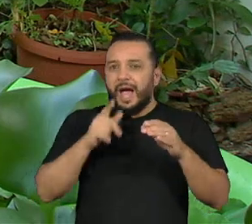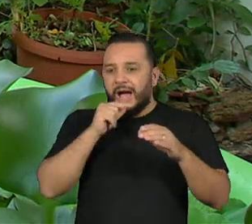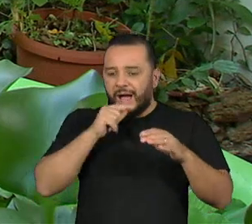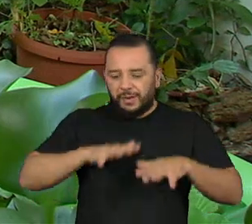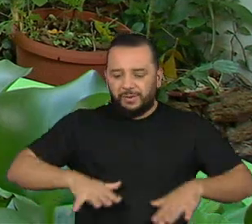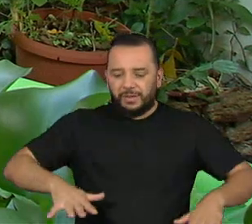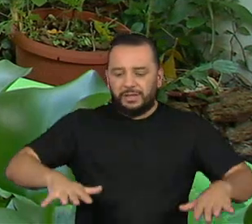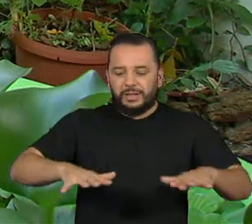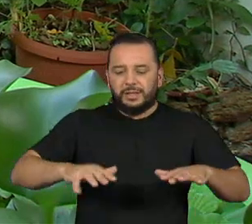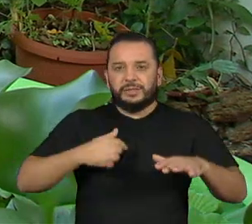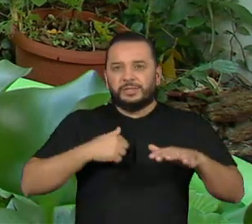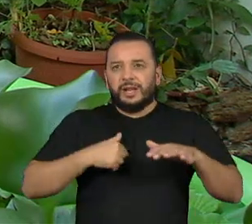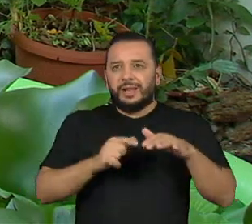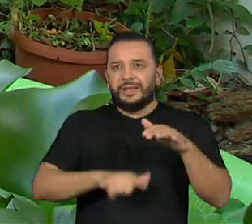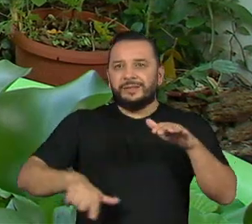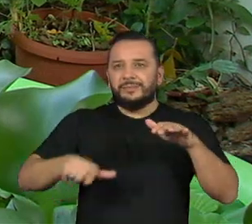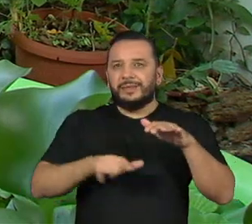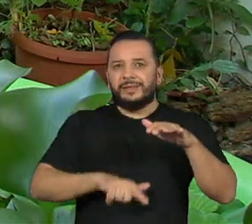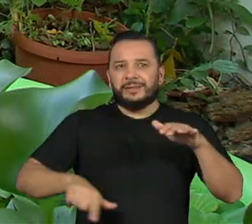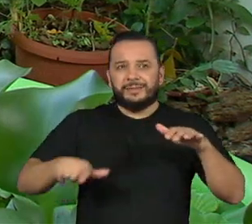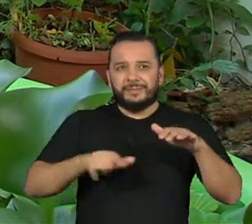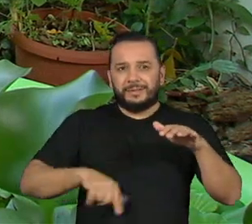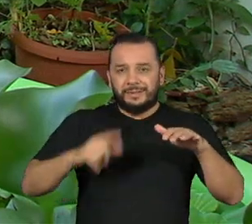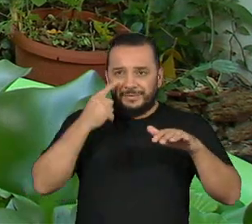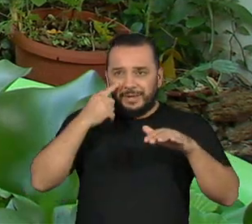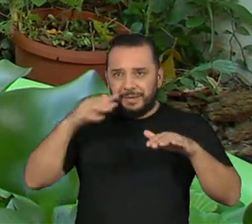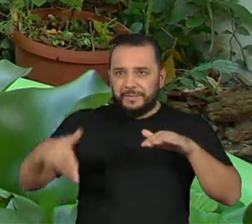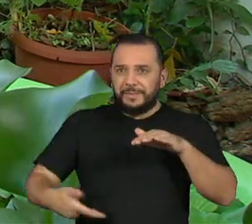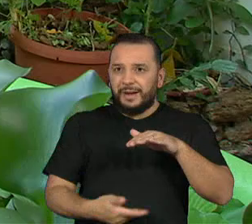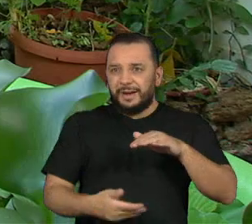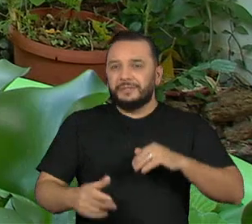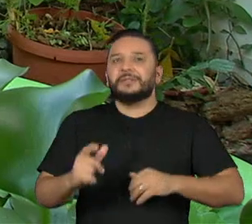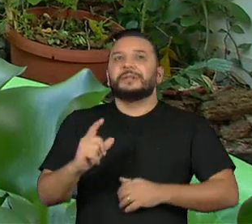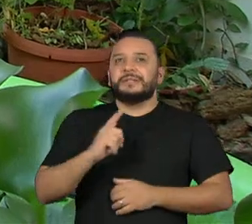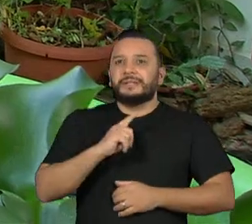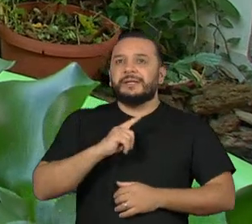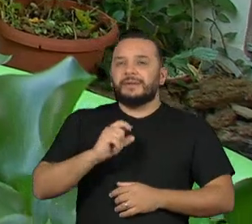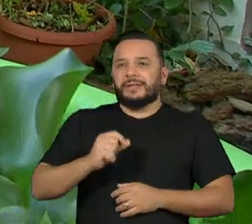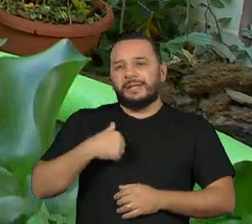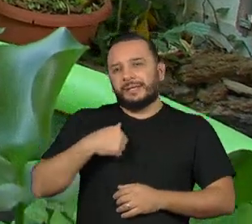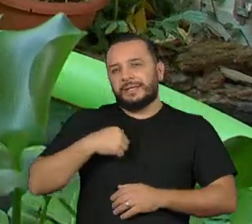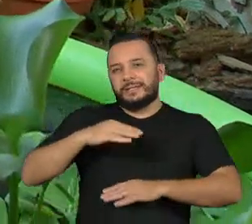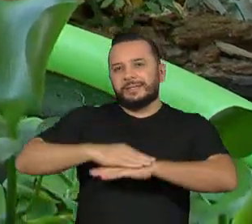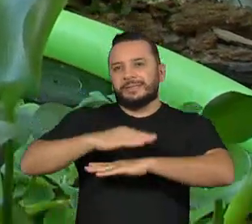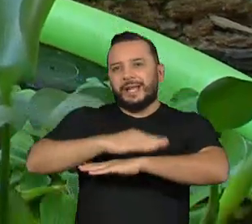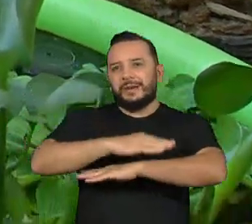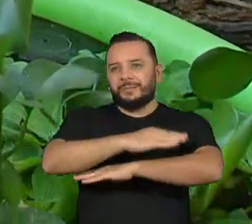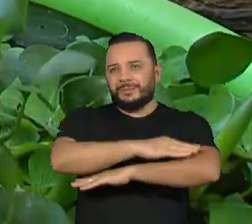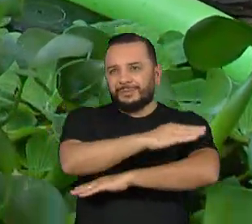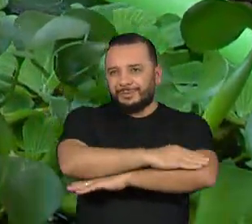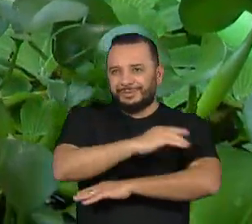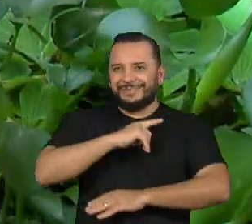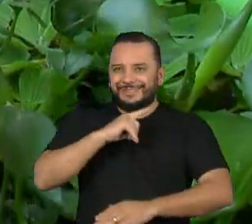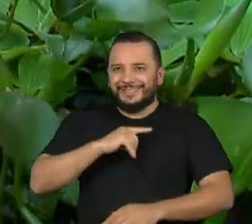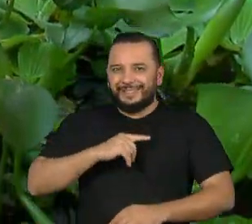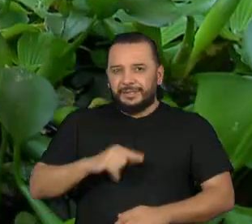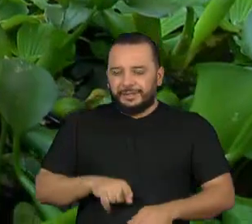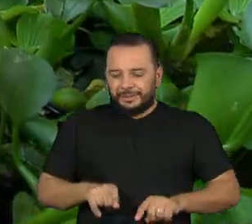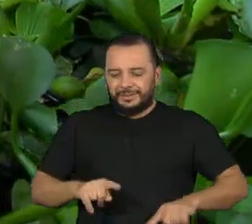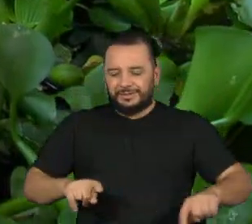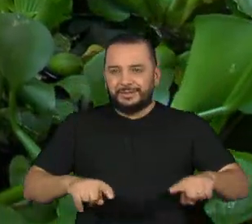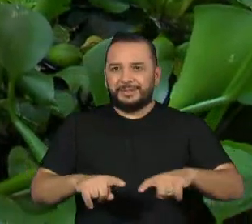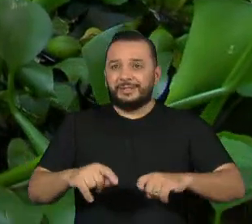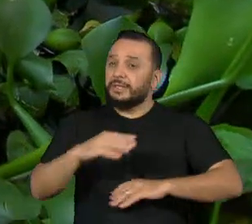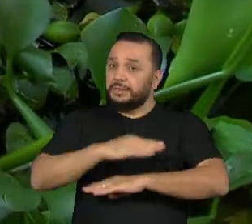fica limpinha e é por isso que por baixo delas está cheio de girinos, que vão se transformar nos sapos, que tem